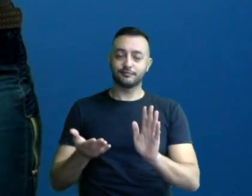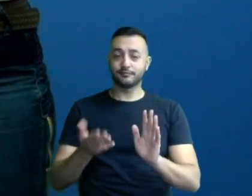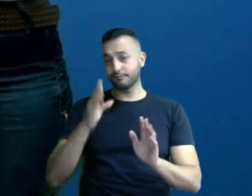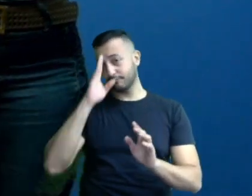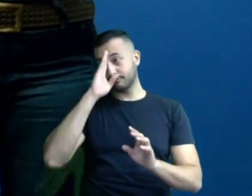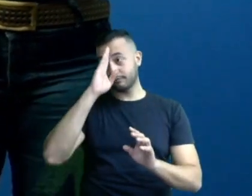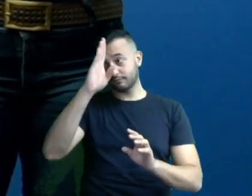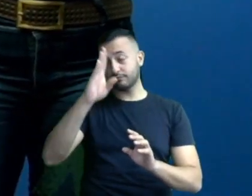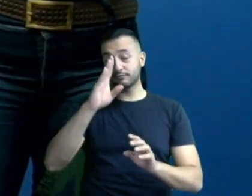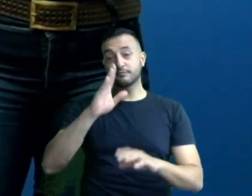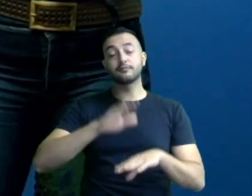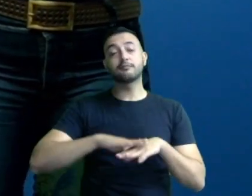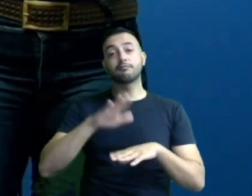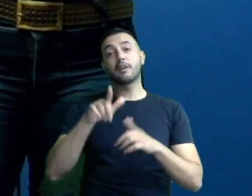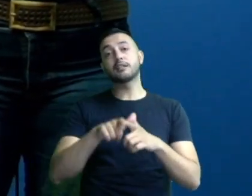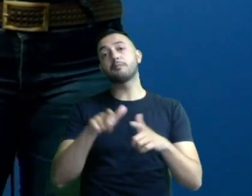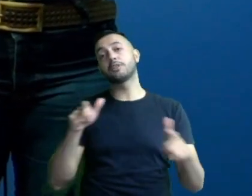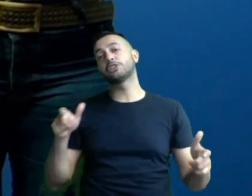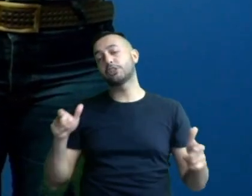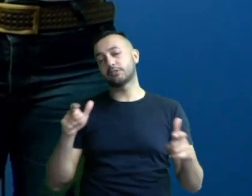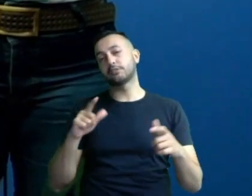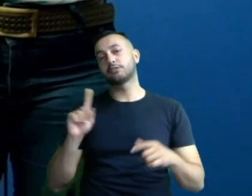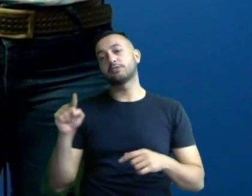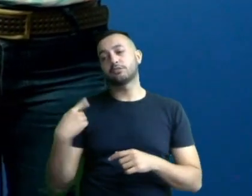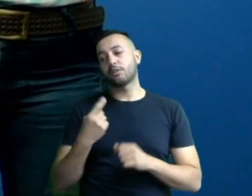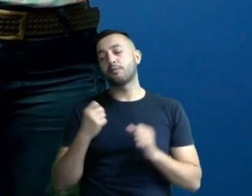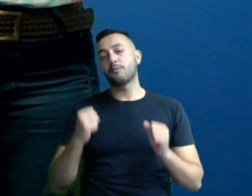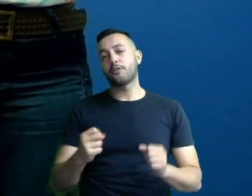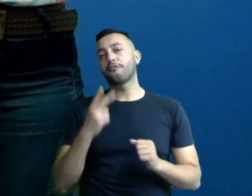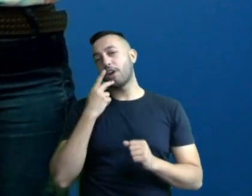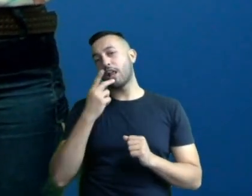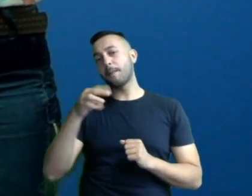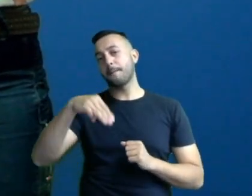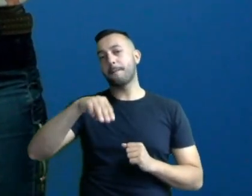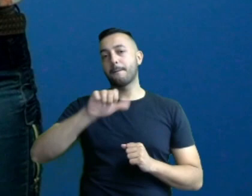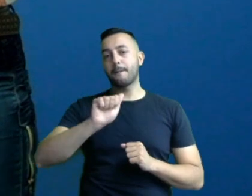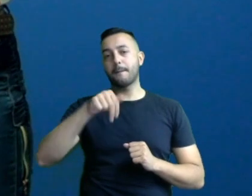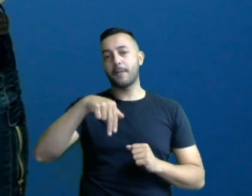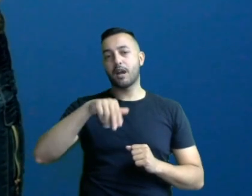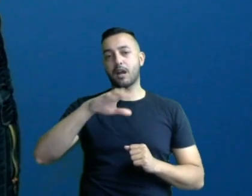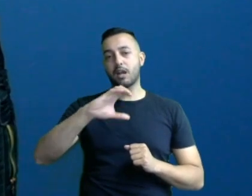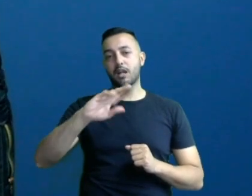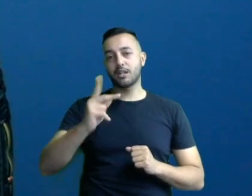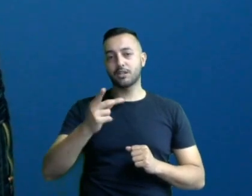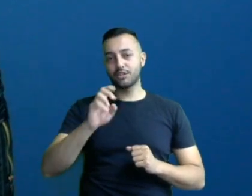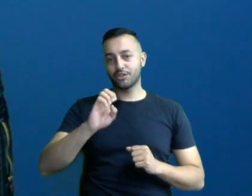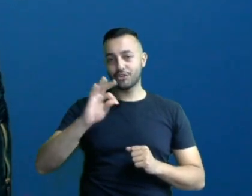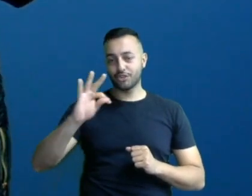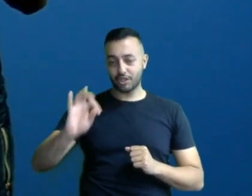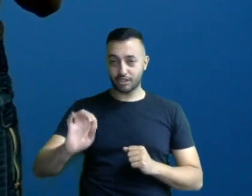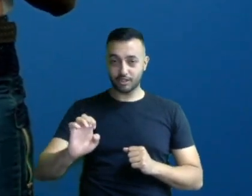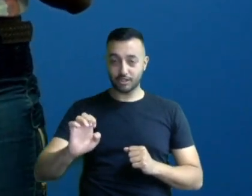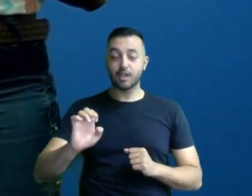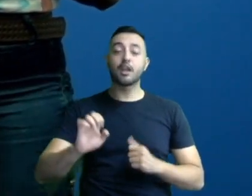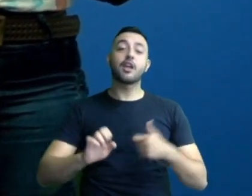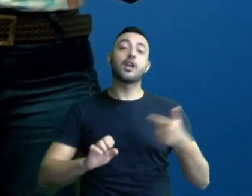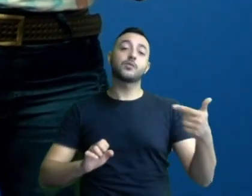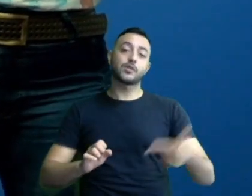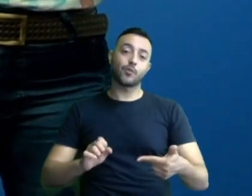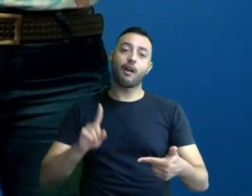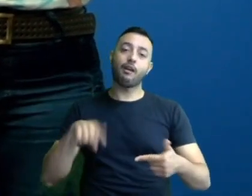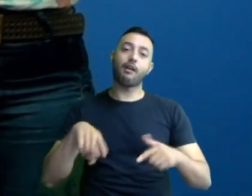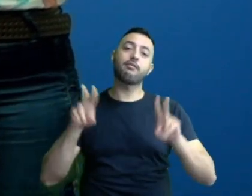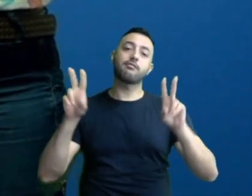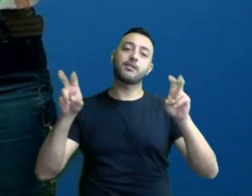o principal é o mais abrangente, é o que a gente pode chamar de manchete. E um outro secundário é uma espécie de